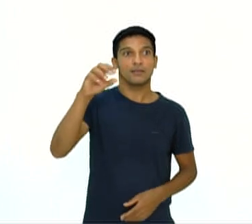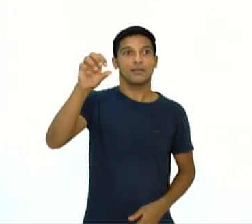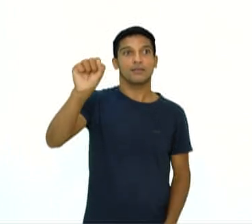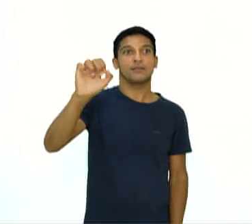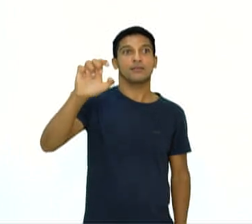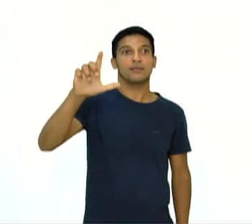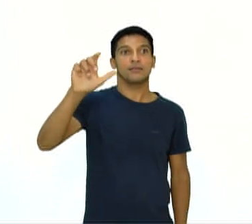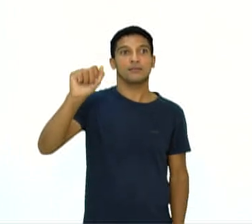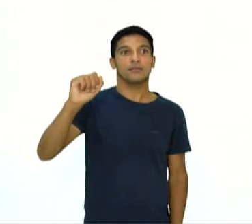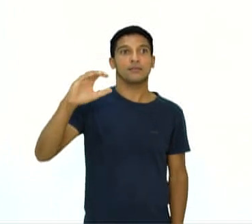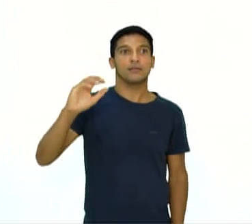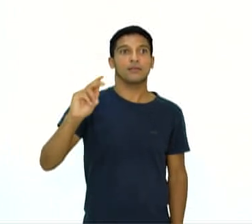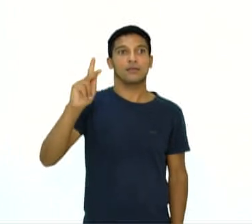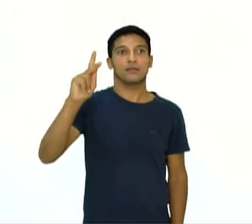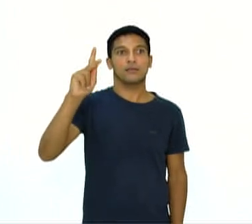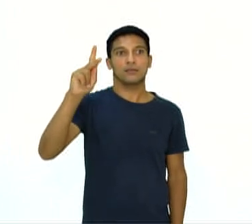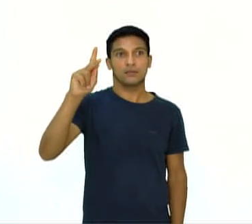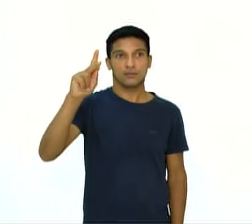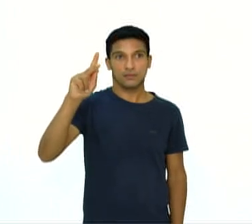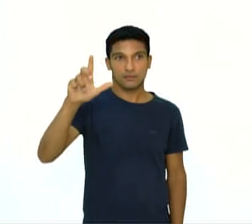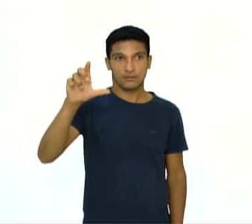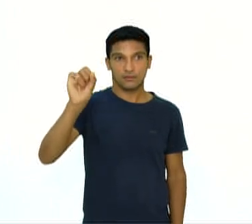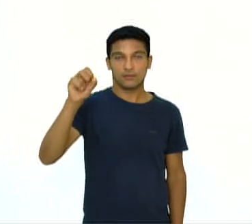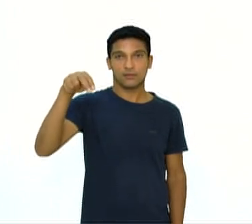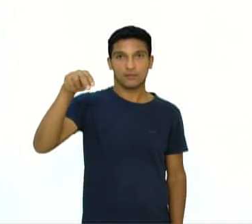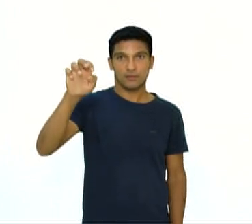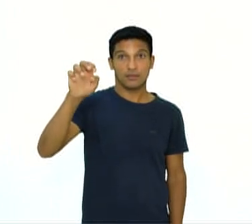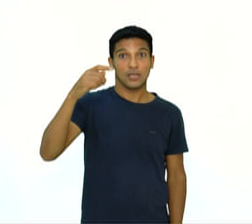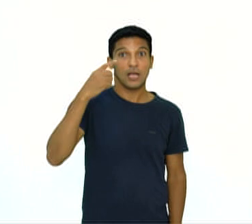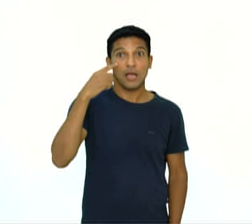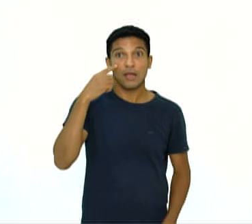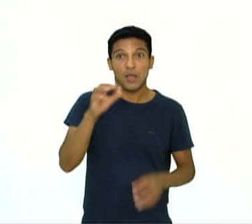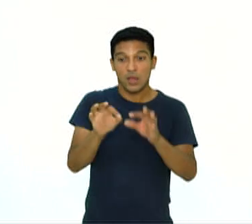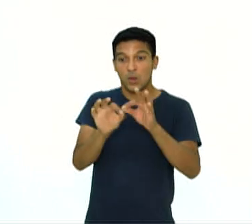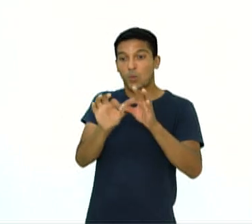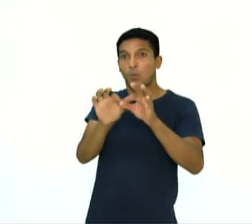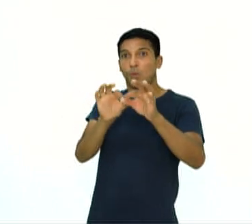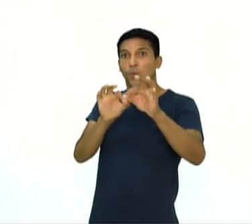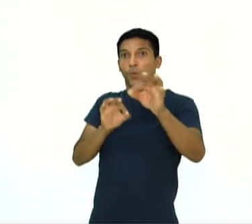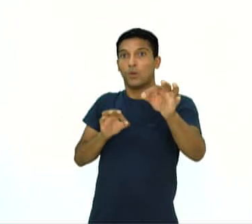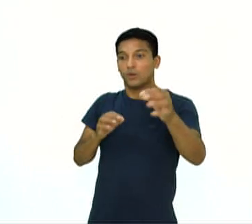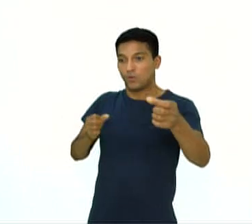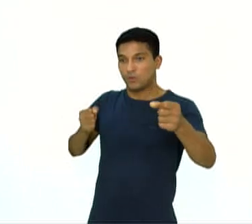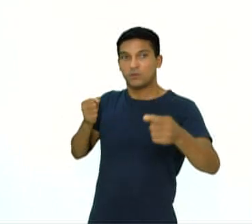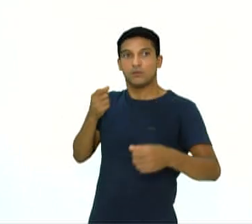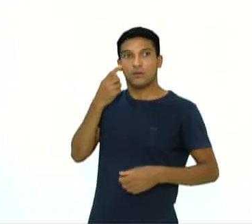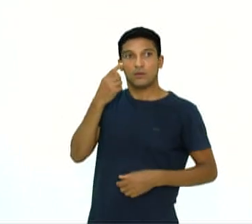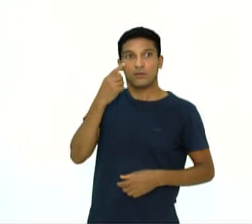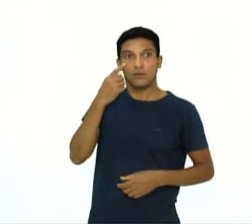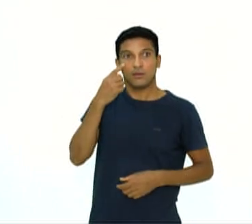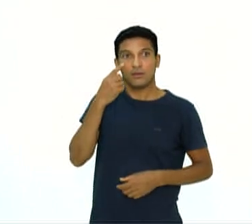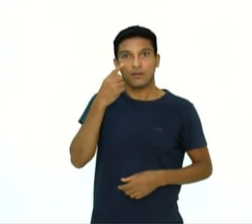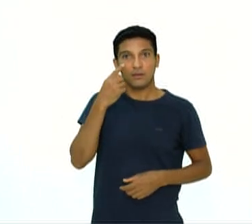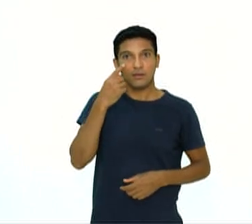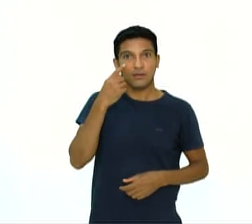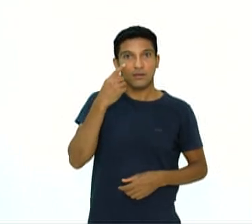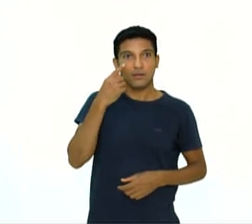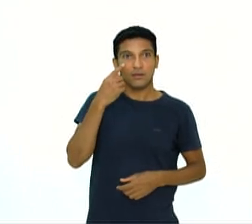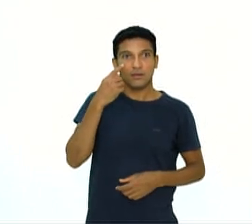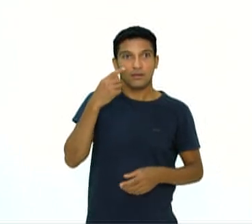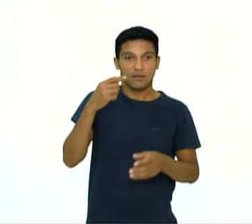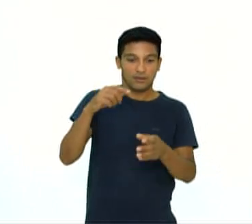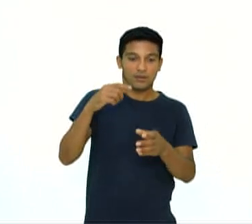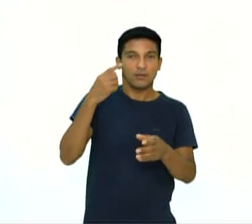equilibrar-se sobre uma fita suspensa acima do solo e fixada em 2 pontos. No nosso GIF ali, ele está fazendo